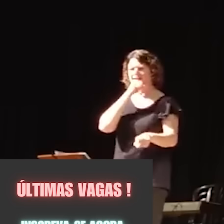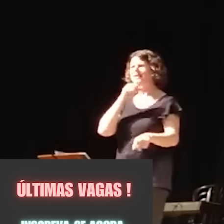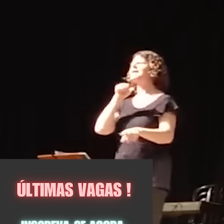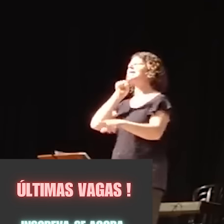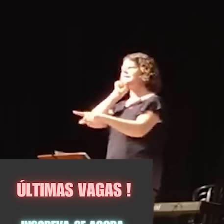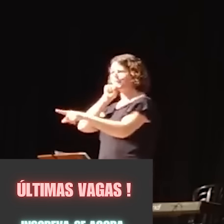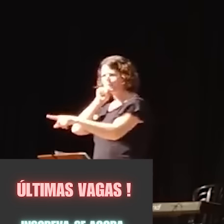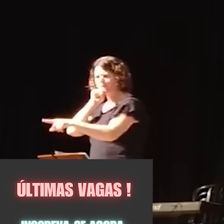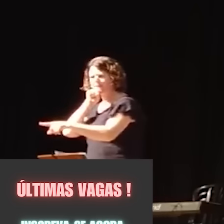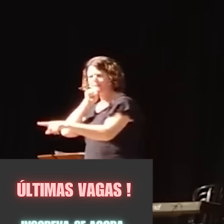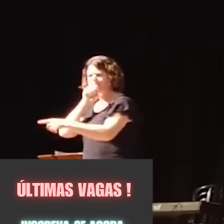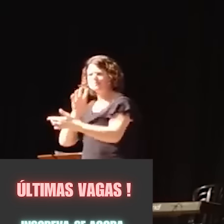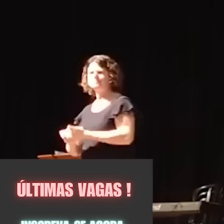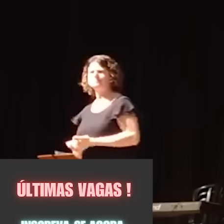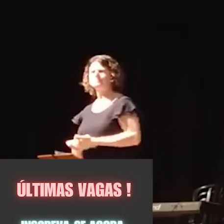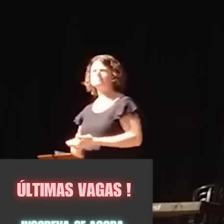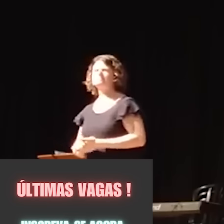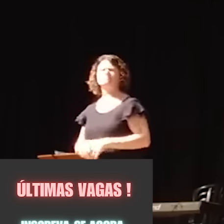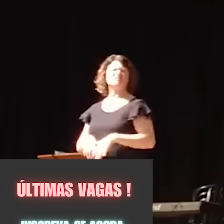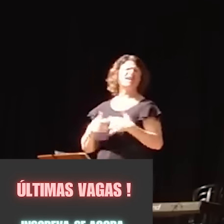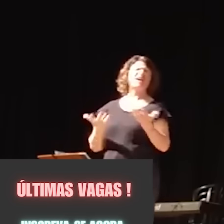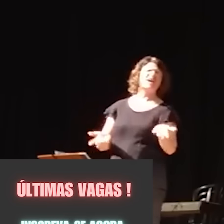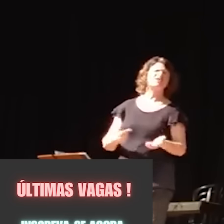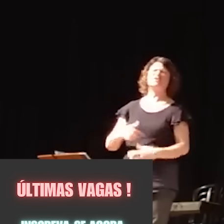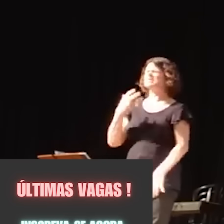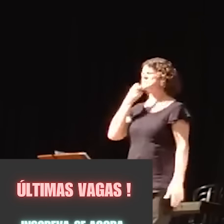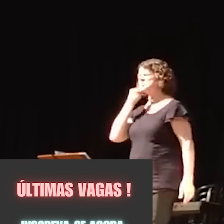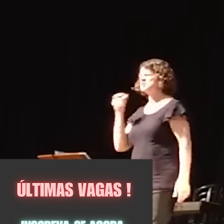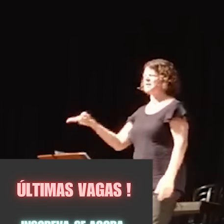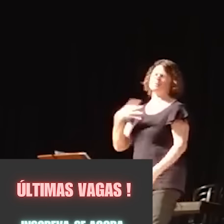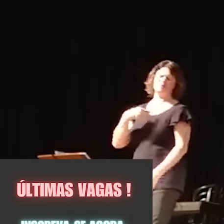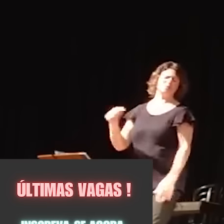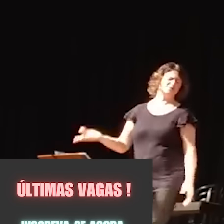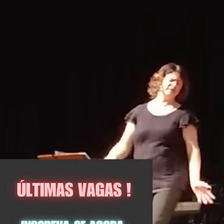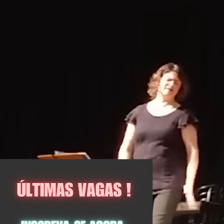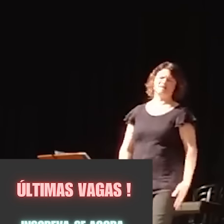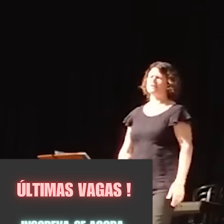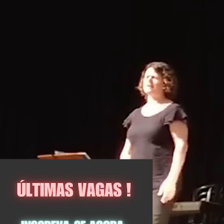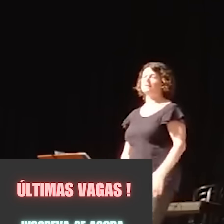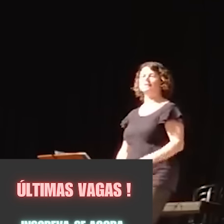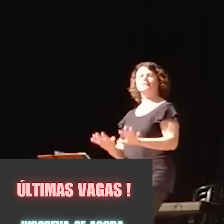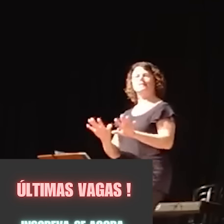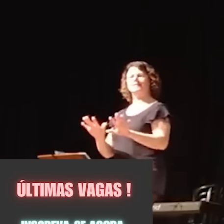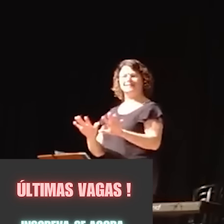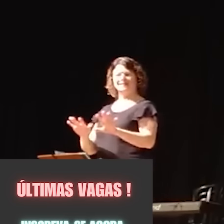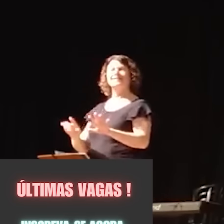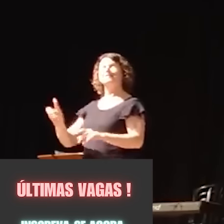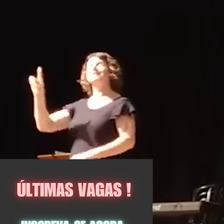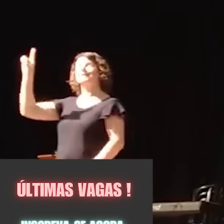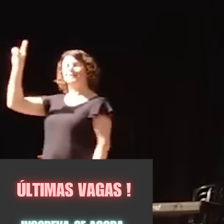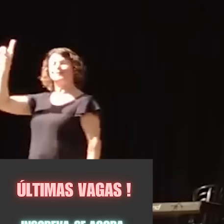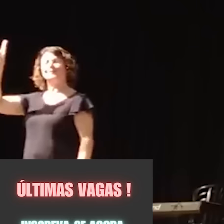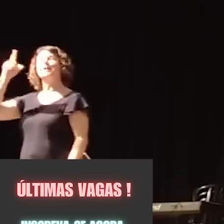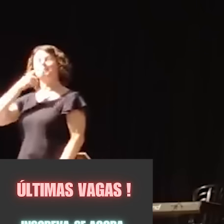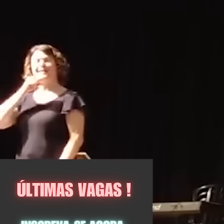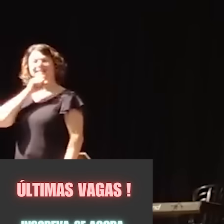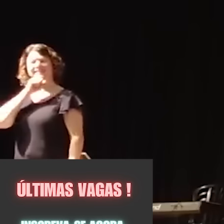não vai eu tô decepcionado com meu filho querido se Deus fosse se Deus é pai e nós somos